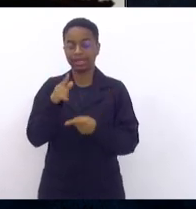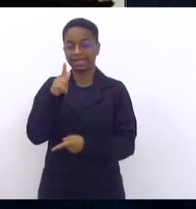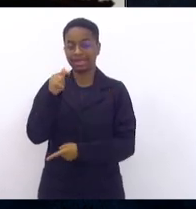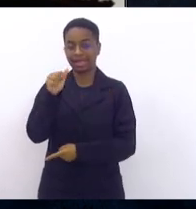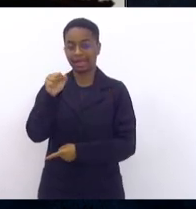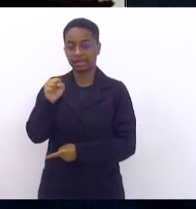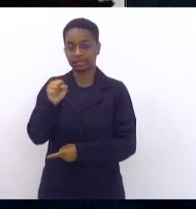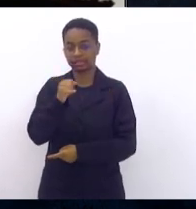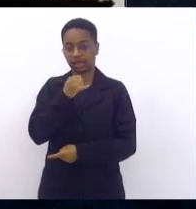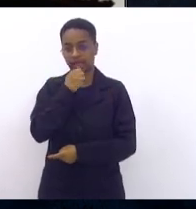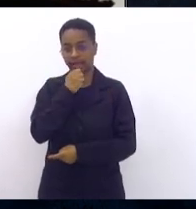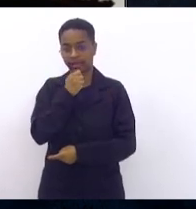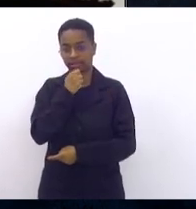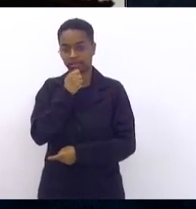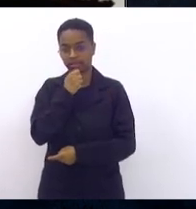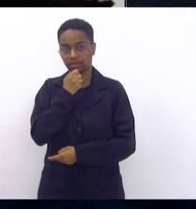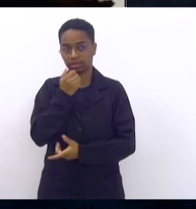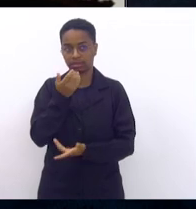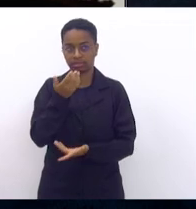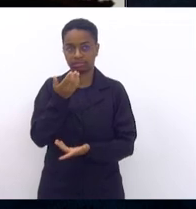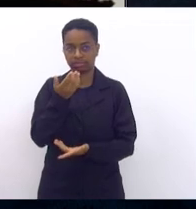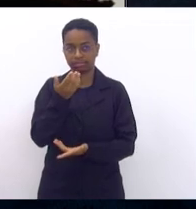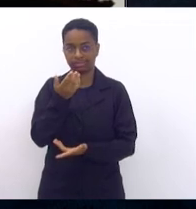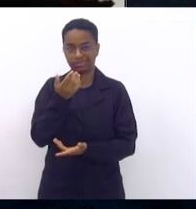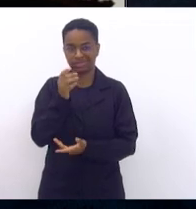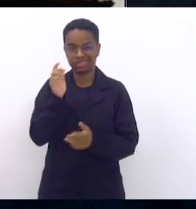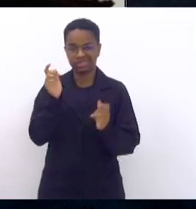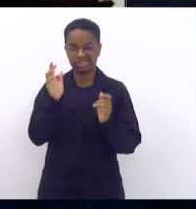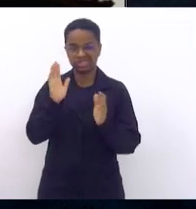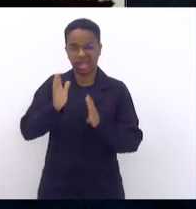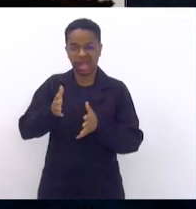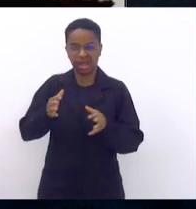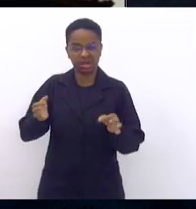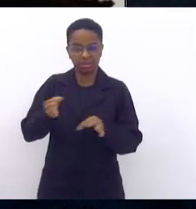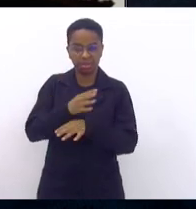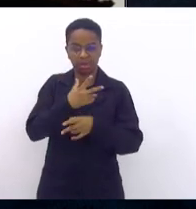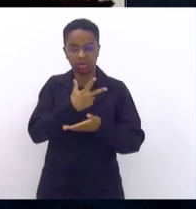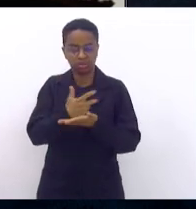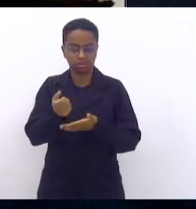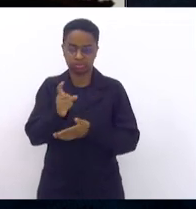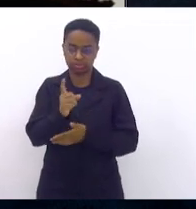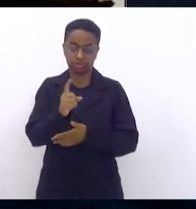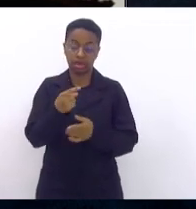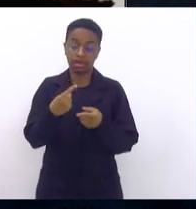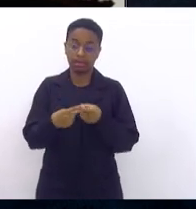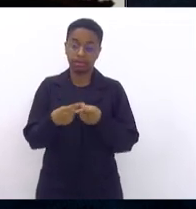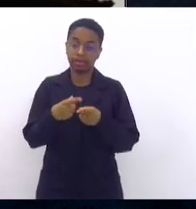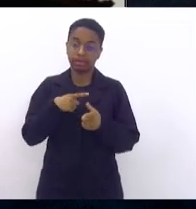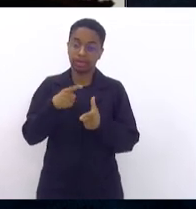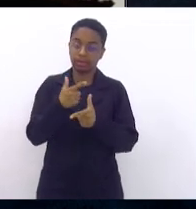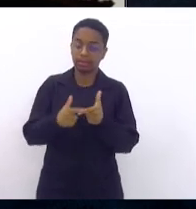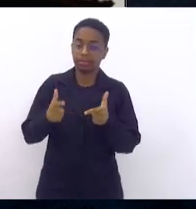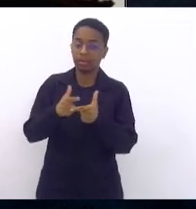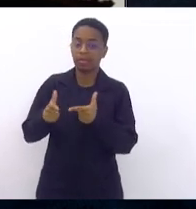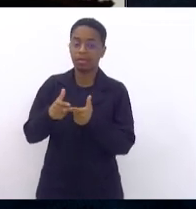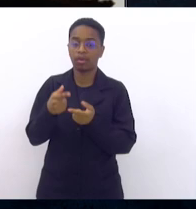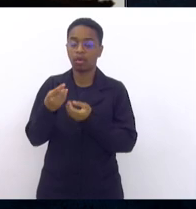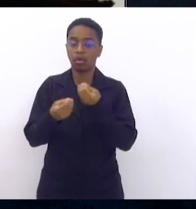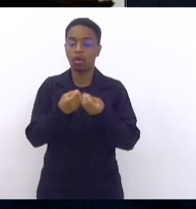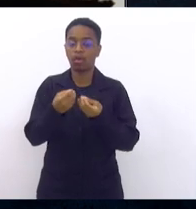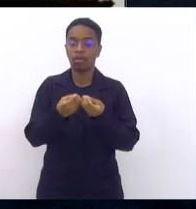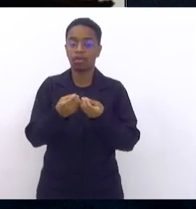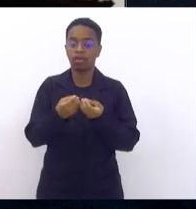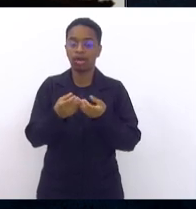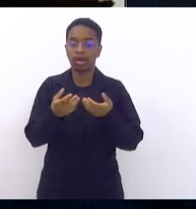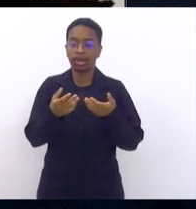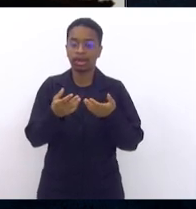ainda é um ainda não é totalmente explorado a gente ainda tem problemas para transporte canalização